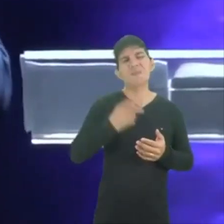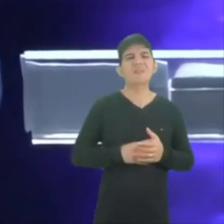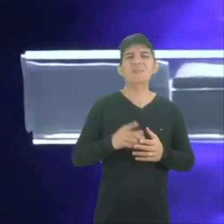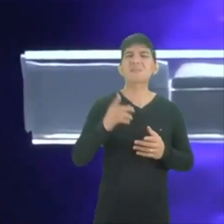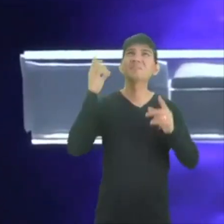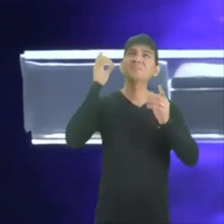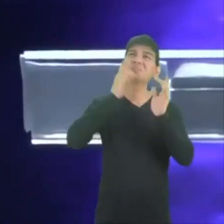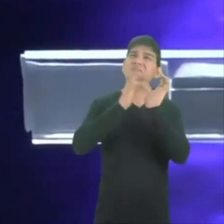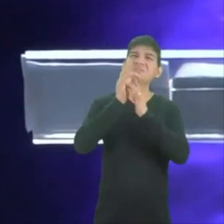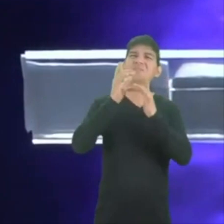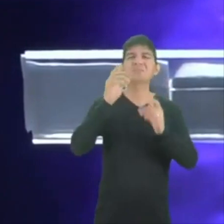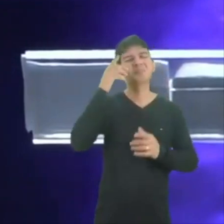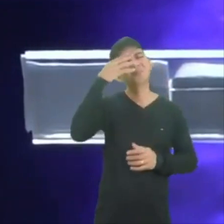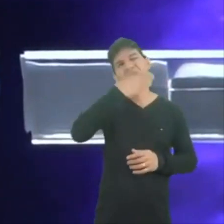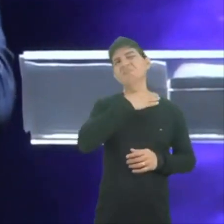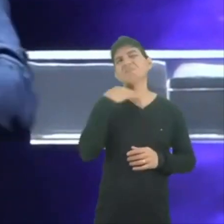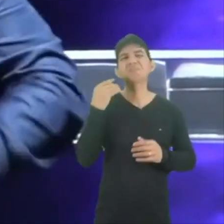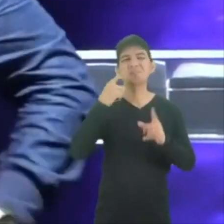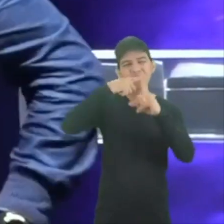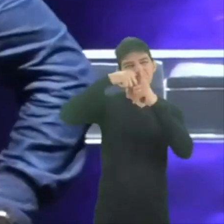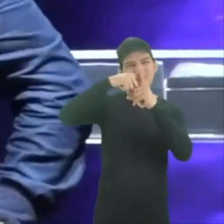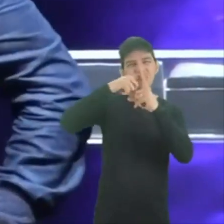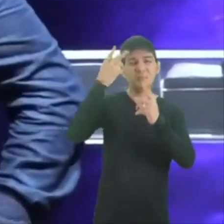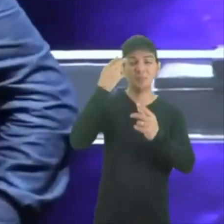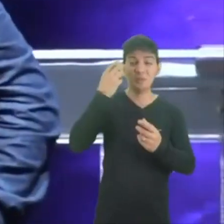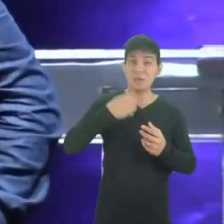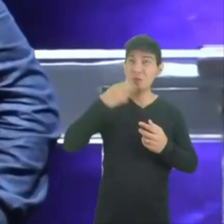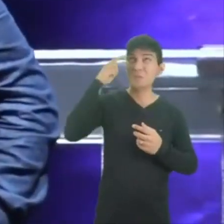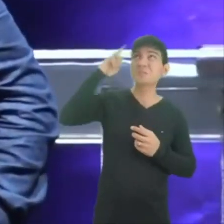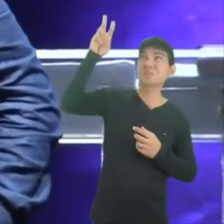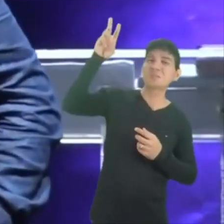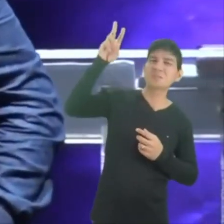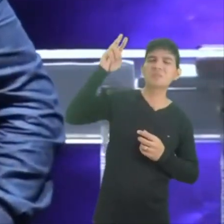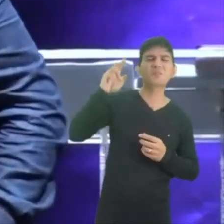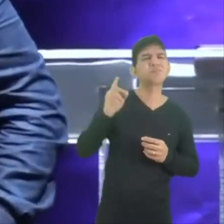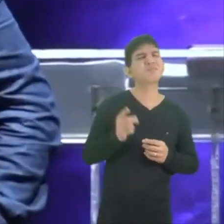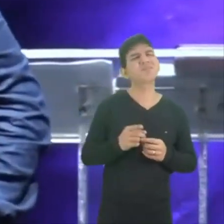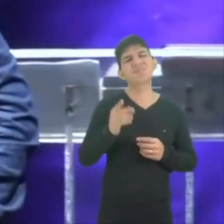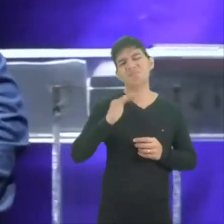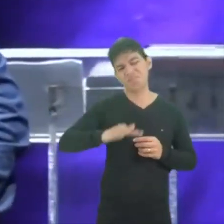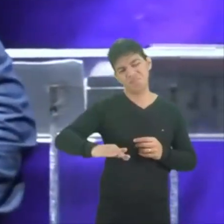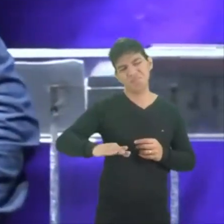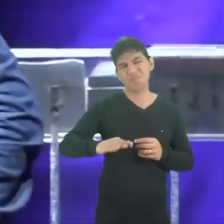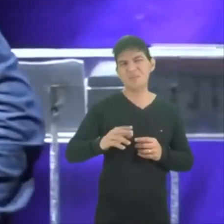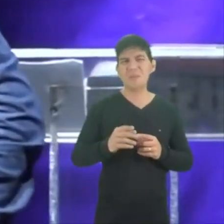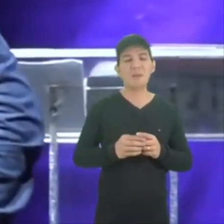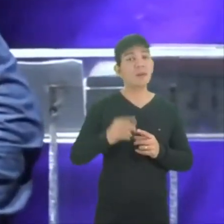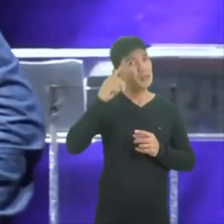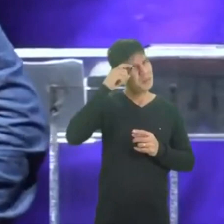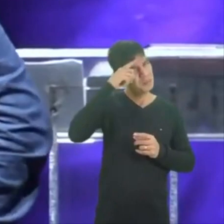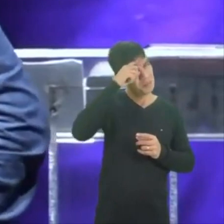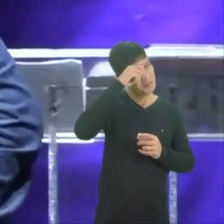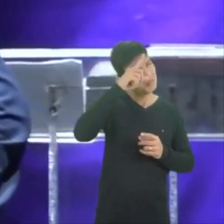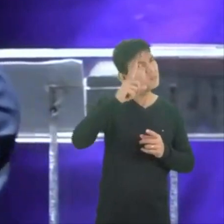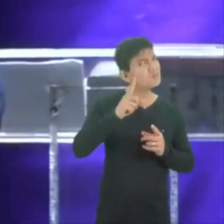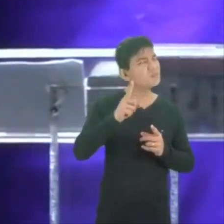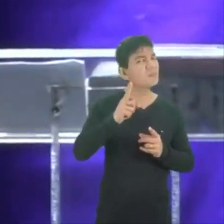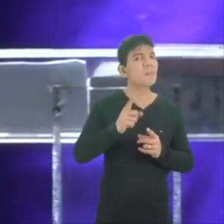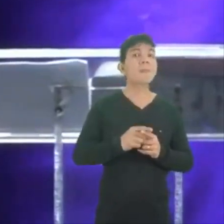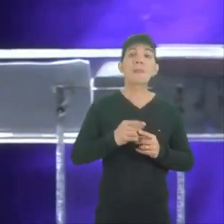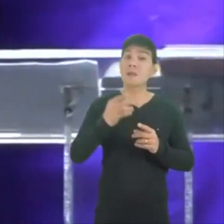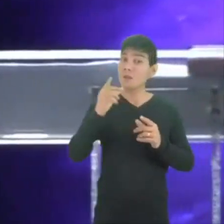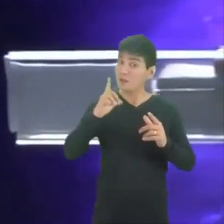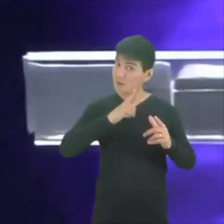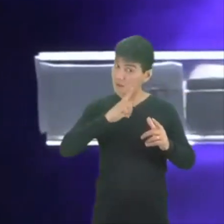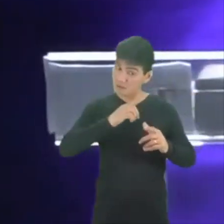cruz, nós precisamos olhar para ele. Para a criança, isso é meio complicado. E quem tem filho pequeno